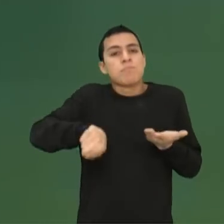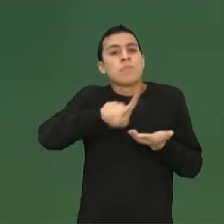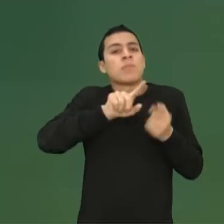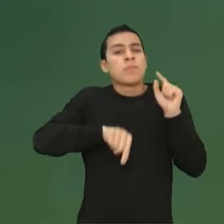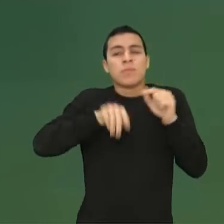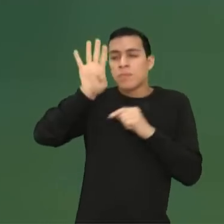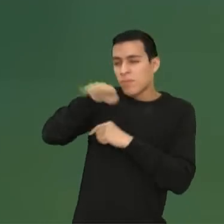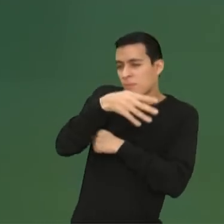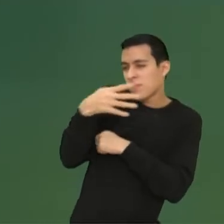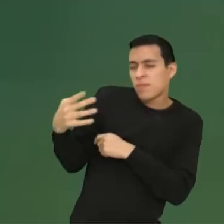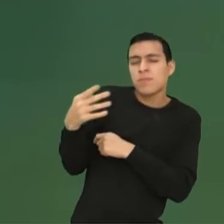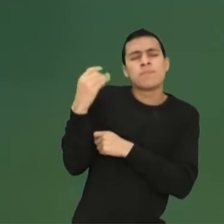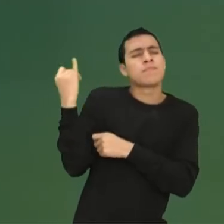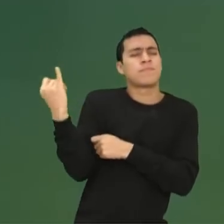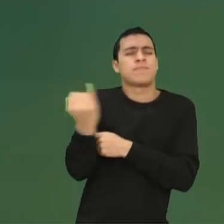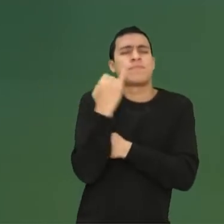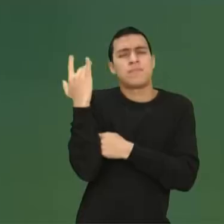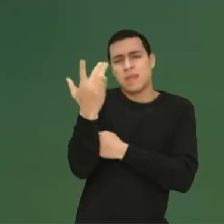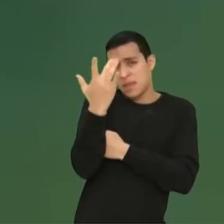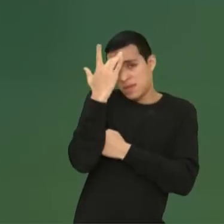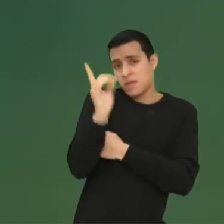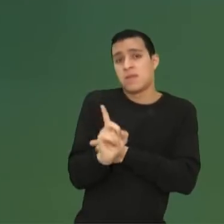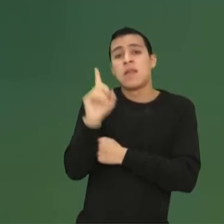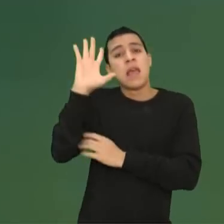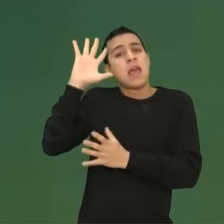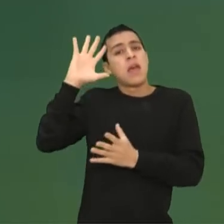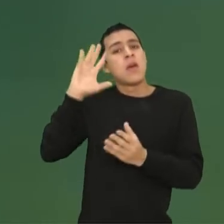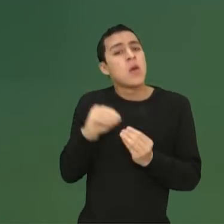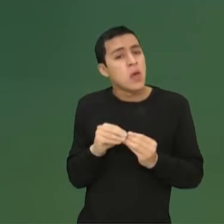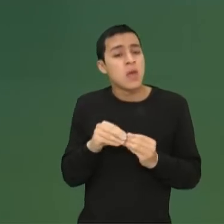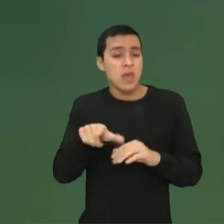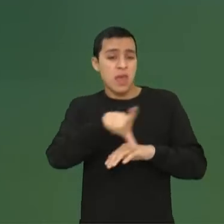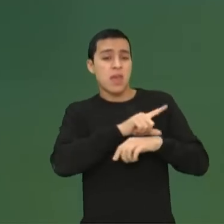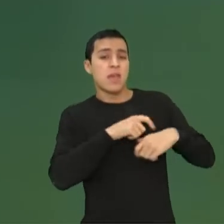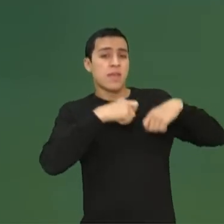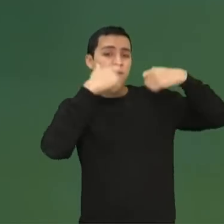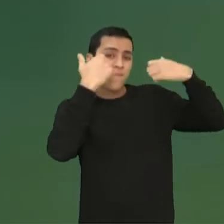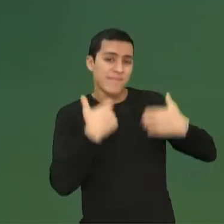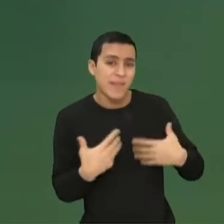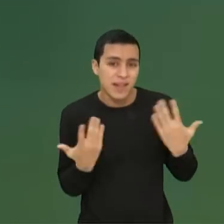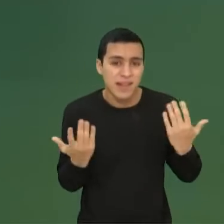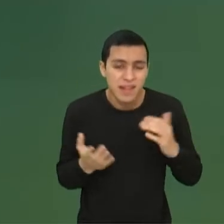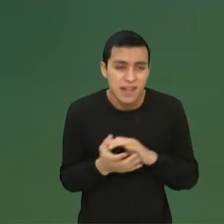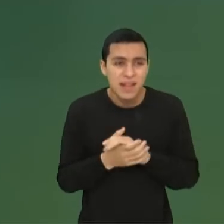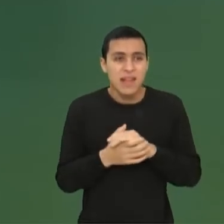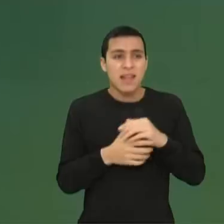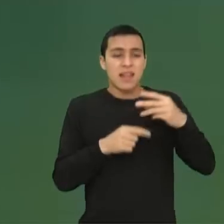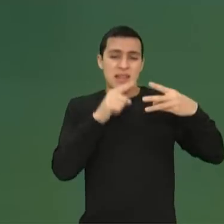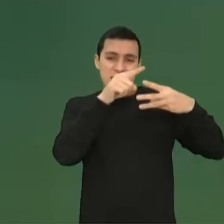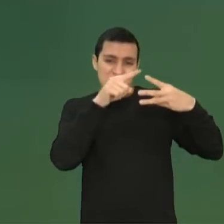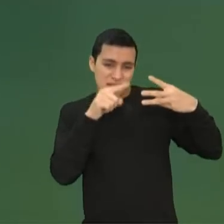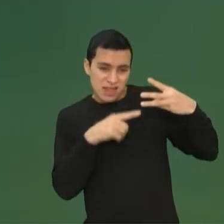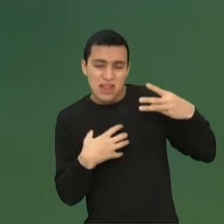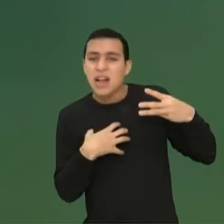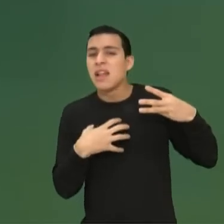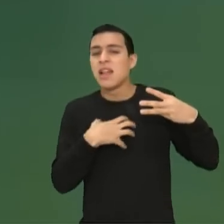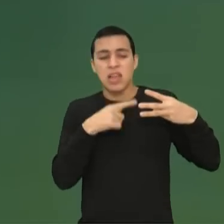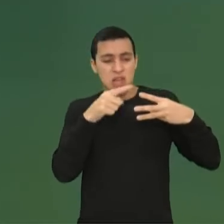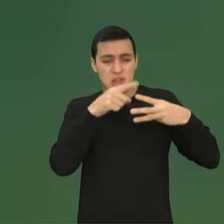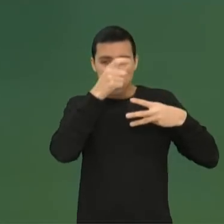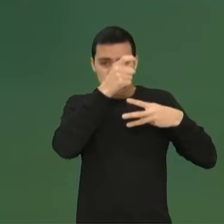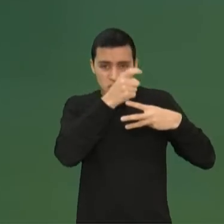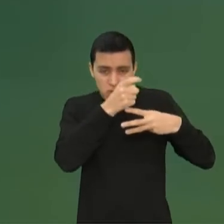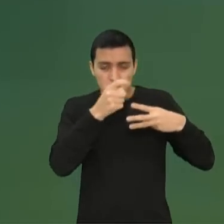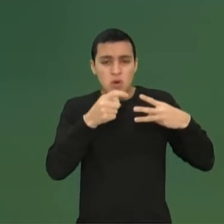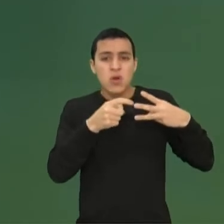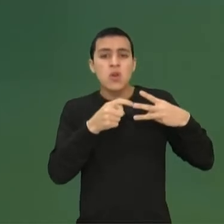Essa tabela é super importante. É um resumo do que eu mostrei anteriormente. 3 estados físicos, sólido,